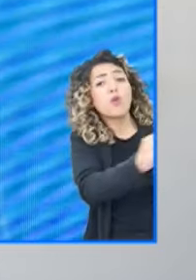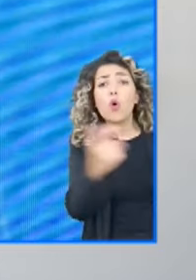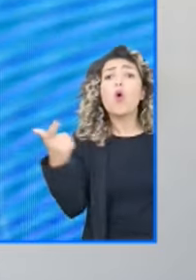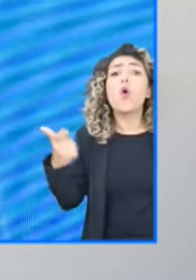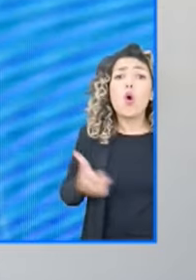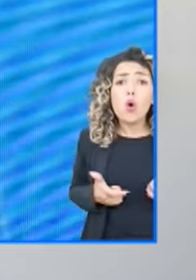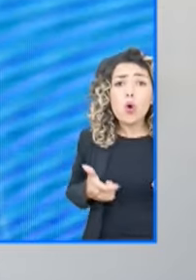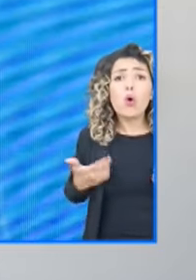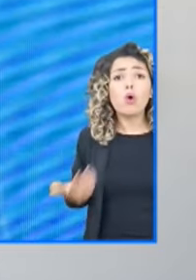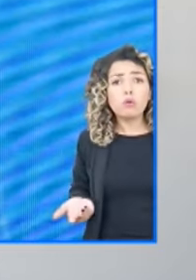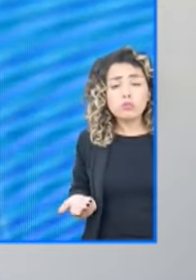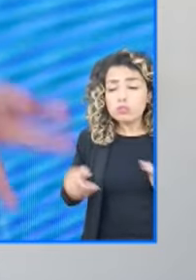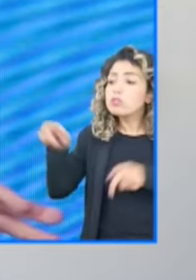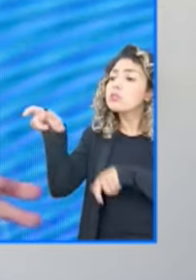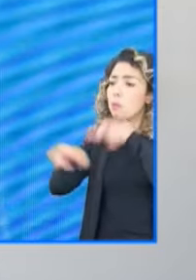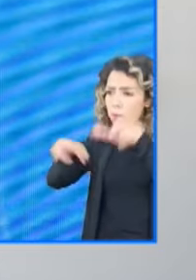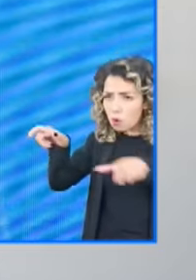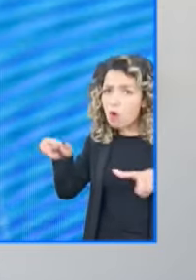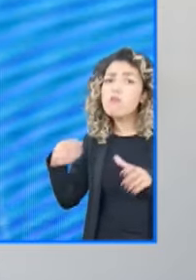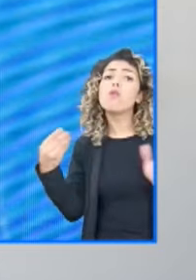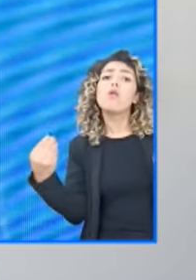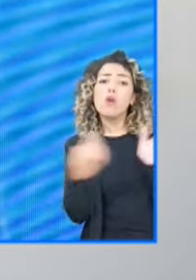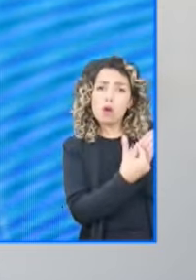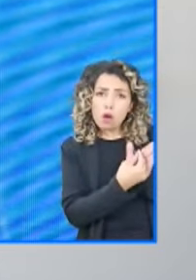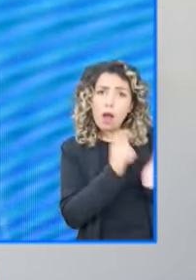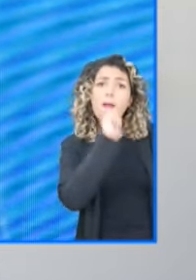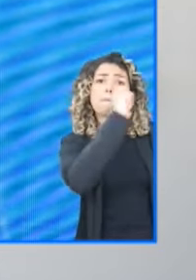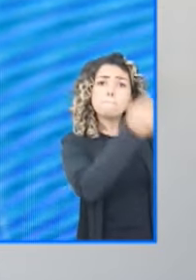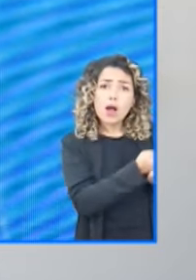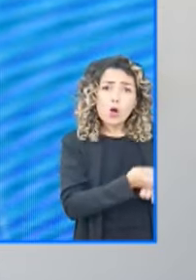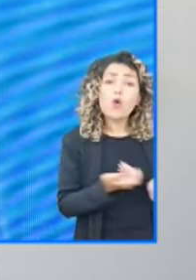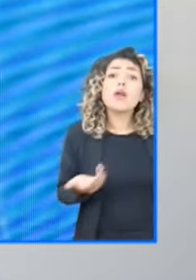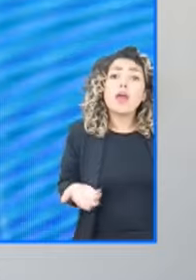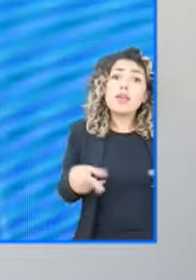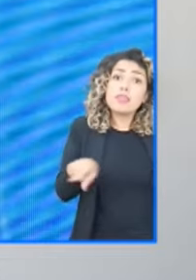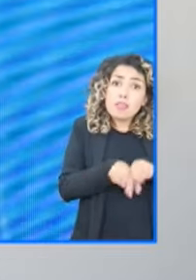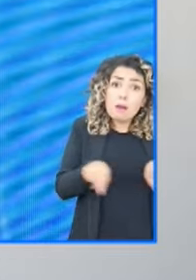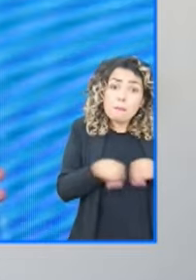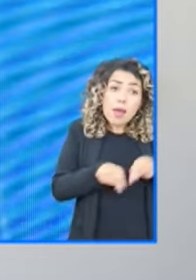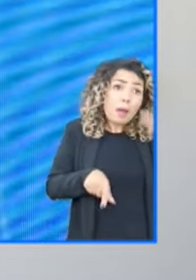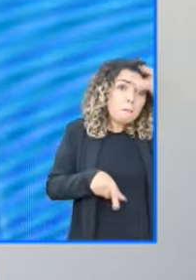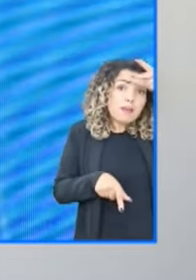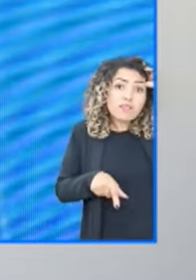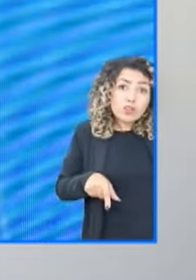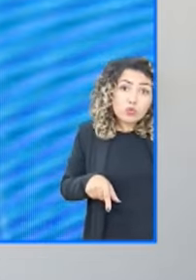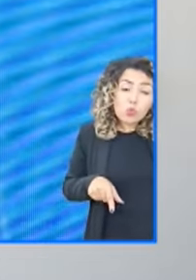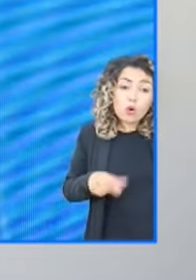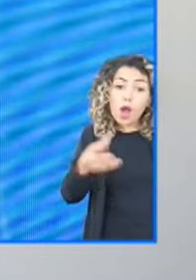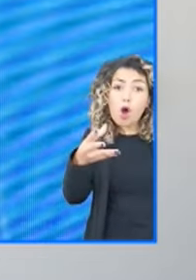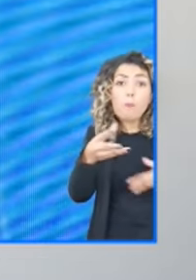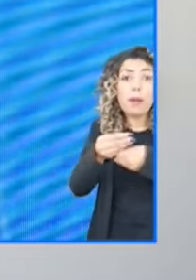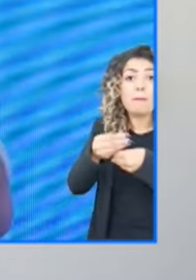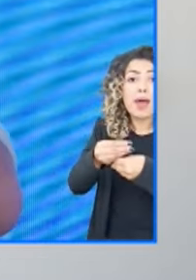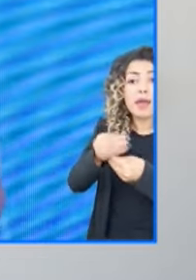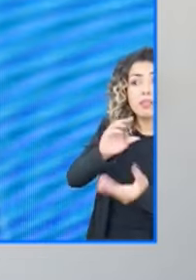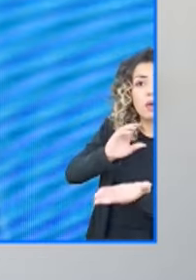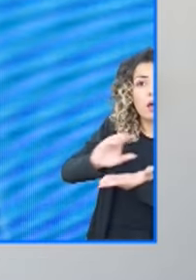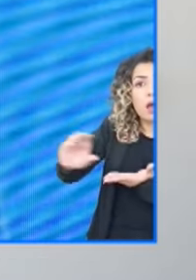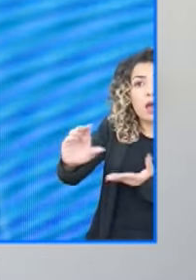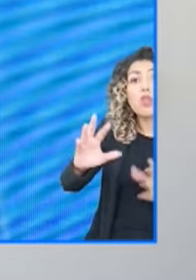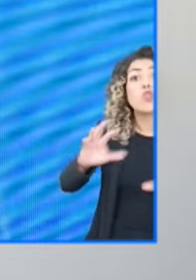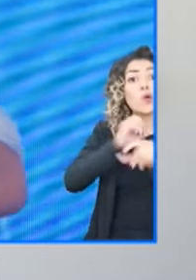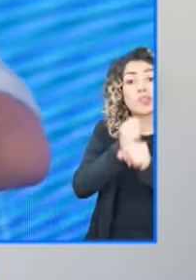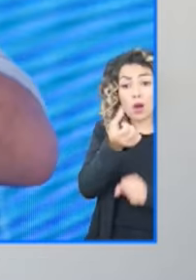deverá mostrar aqui a parte, né, esse exercício de futurologia, mas analisando esse filme do processo